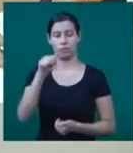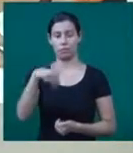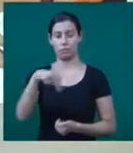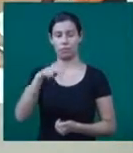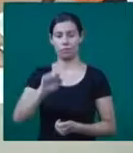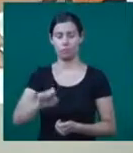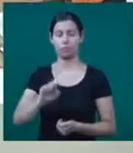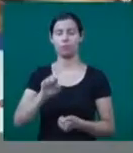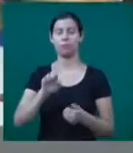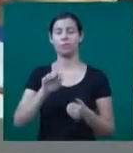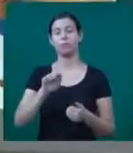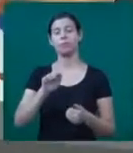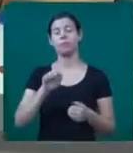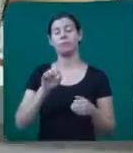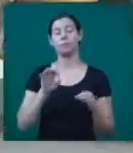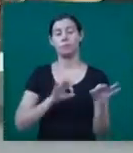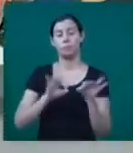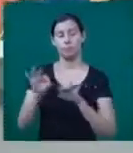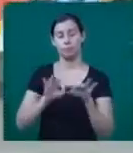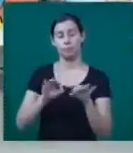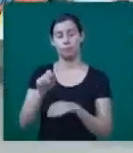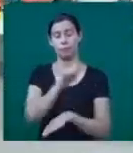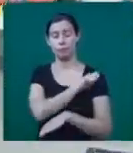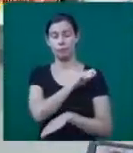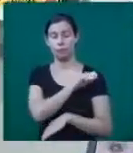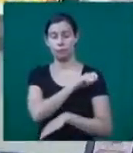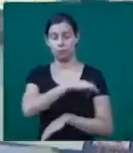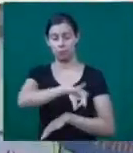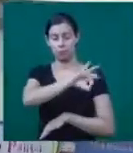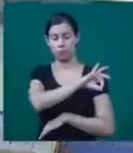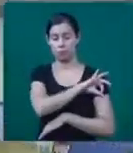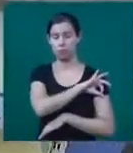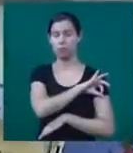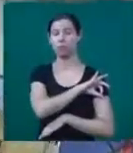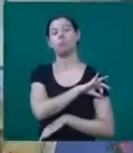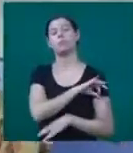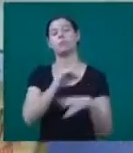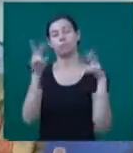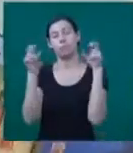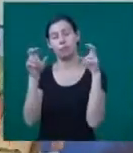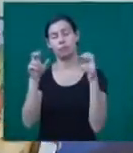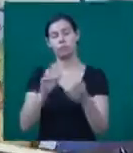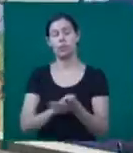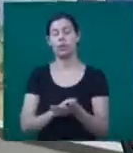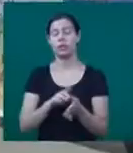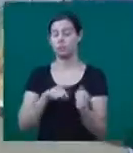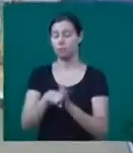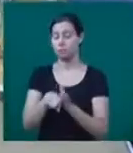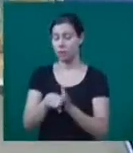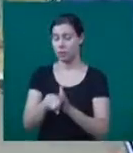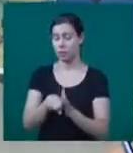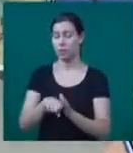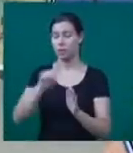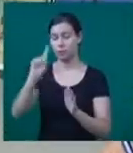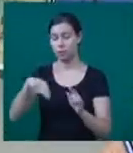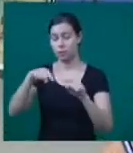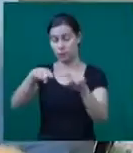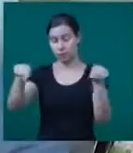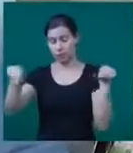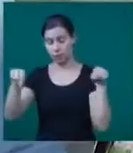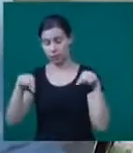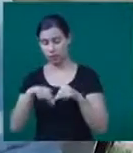tema cidadania. Ela incentivou os alunos a pesquisarem sobre o assunto, depois foi realizado um debate em sala de